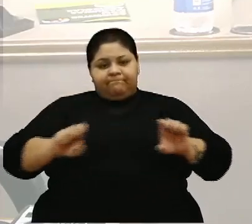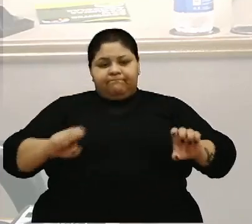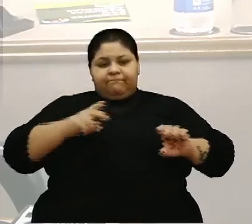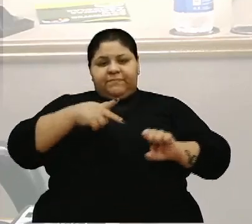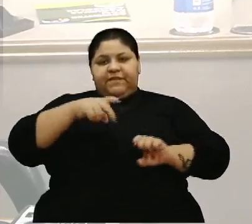Obrigado.